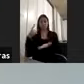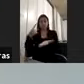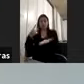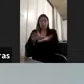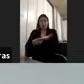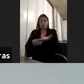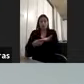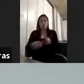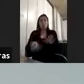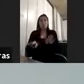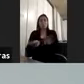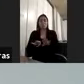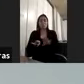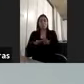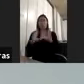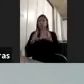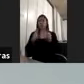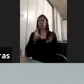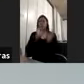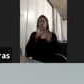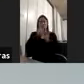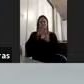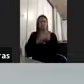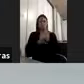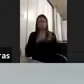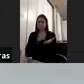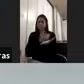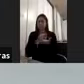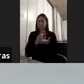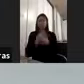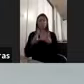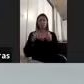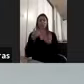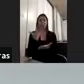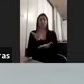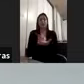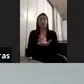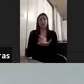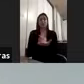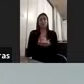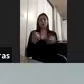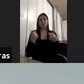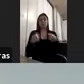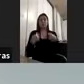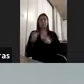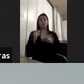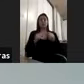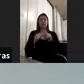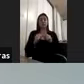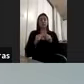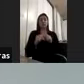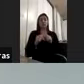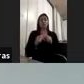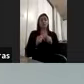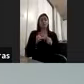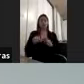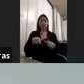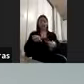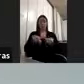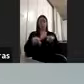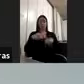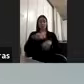os contratos que são celebrados, hoje o Estado tem, primeiro era o bom emprego fiscal, hoje o programa é